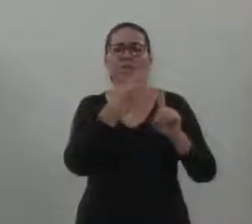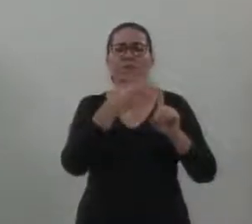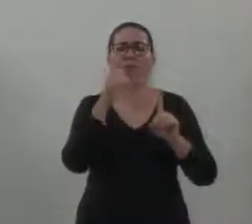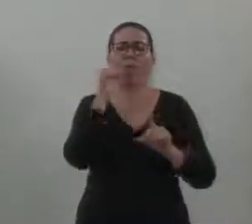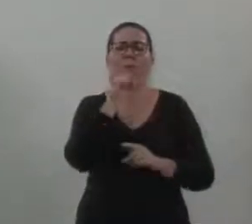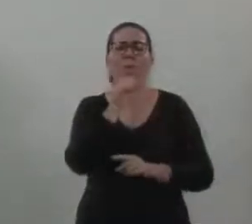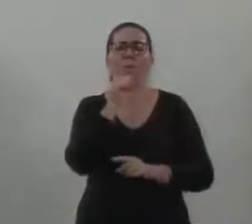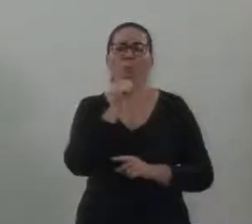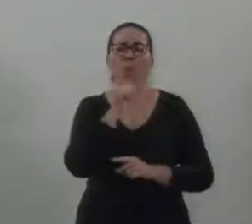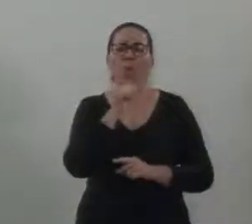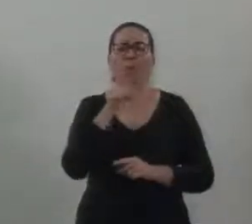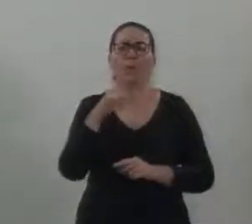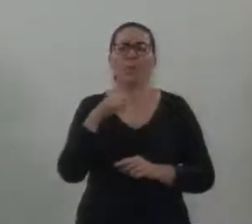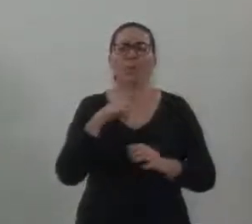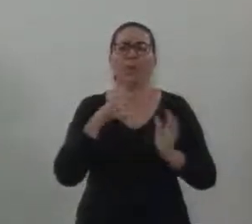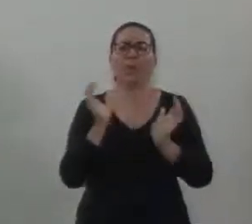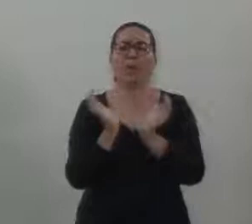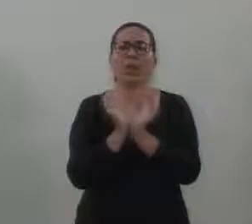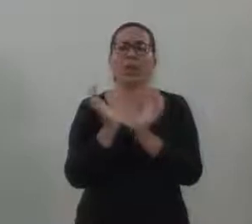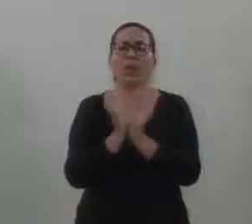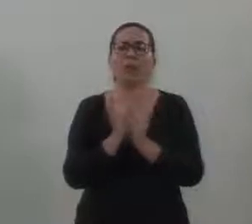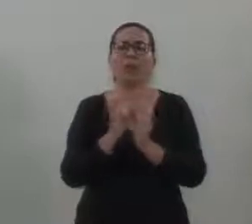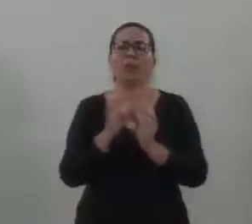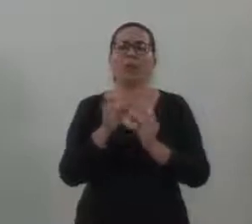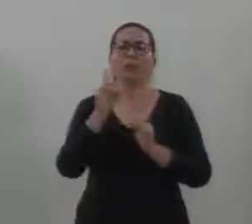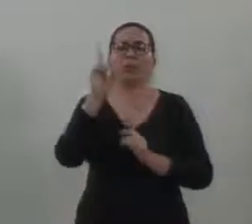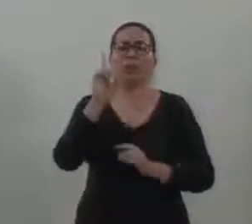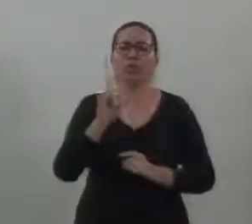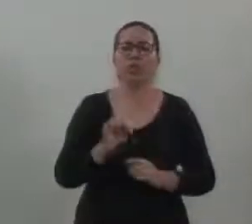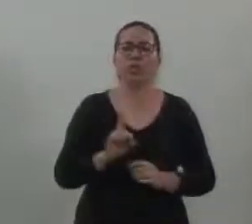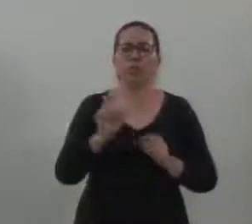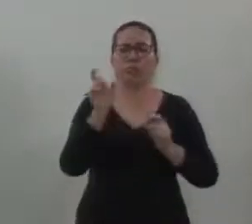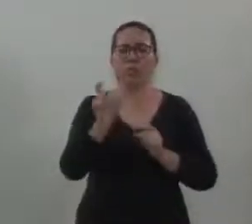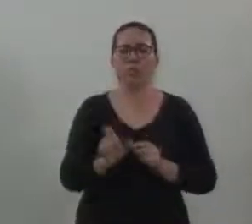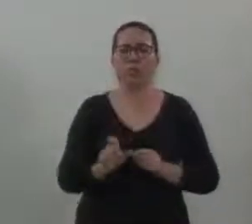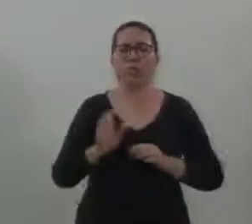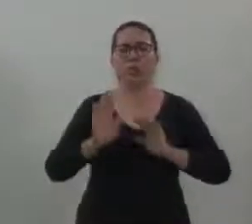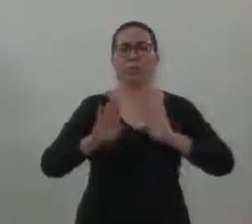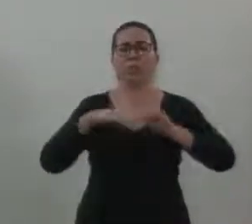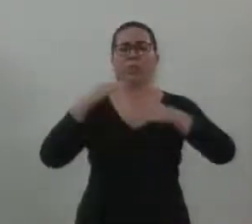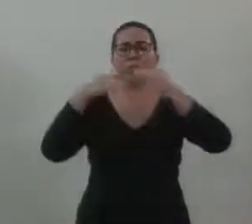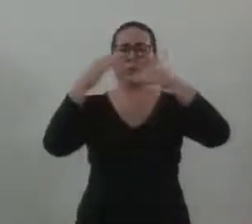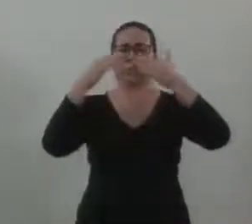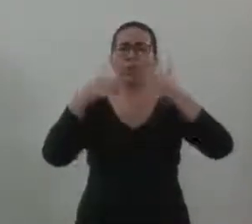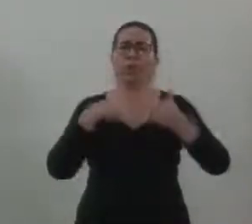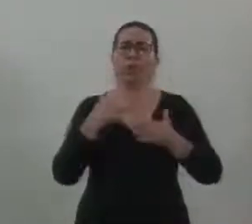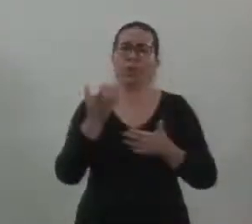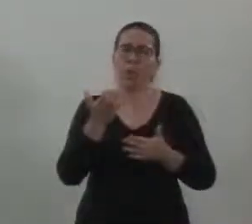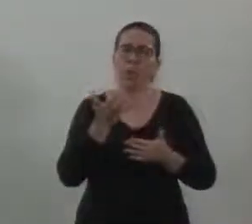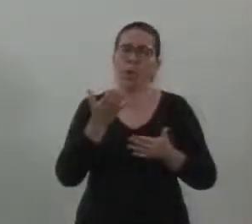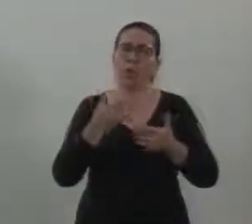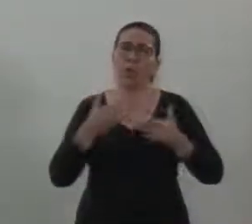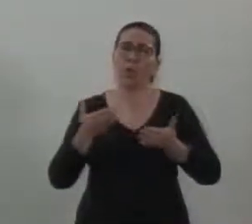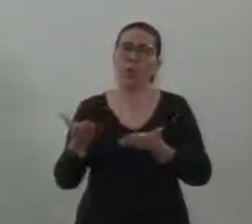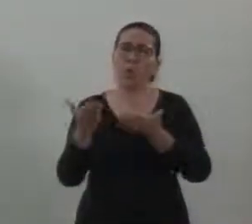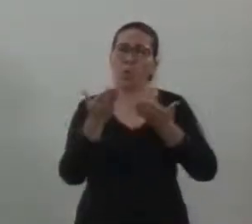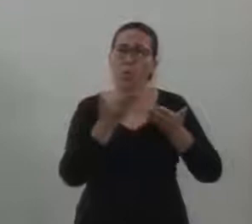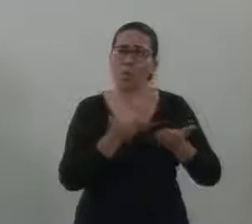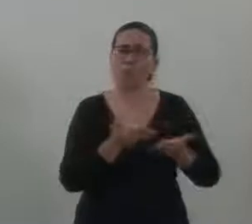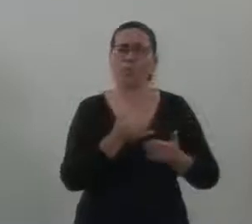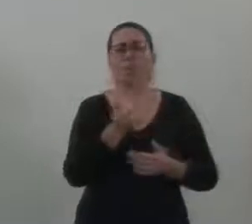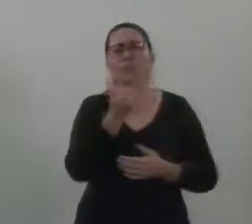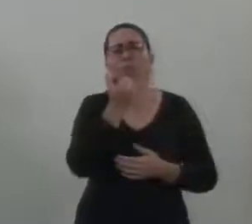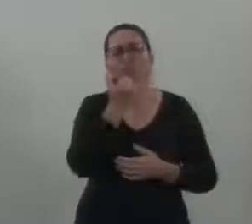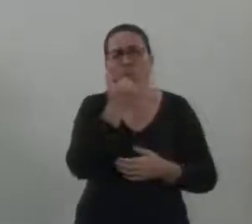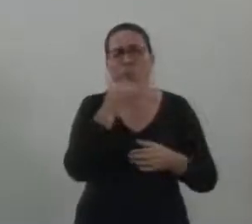né, que está sendo promovido pela Comissão de Defesa dos Direitos Humanos e Desenvolvimento. E eu quero já no início, no convite, já pedir uma desculpa